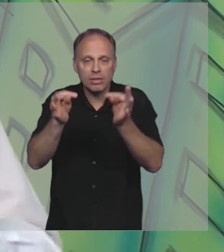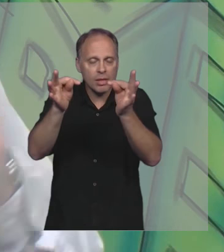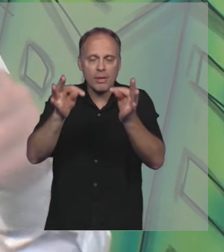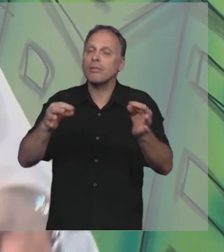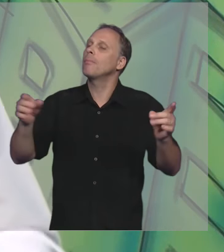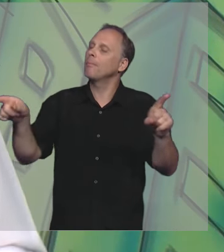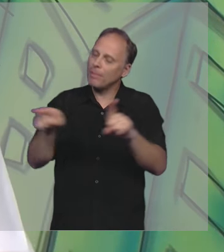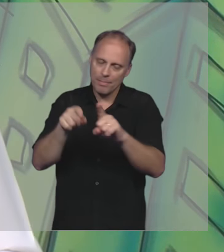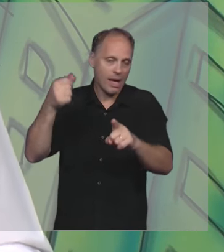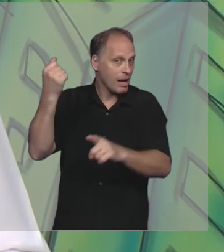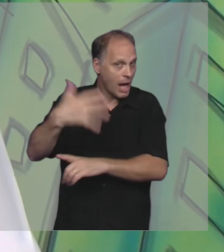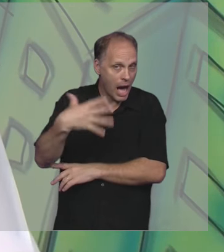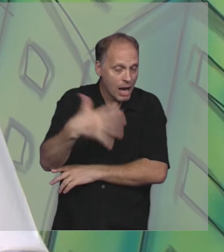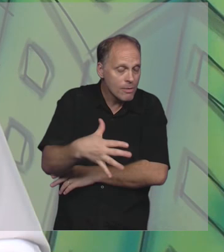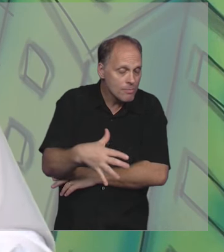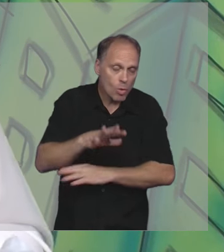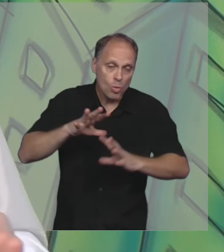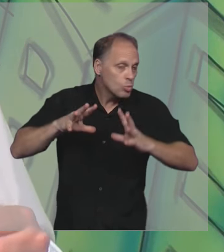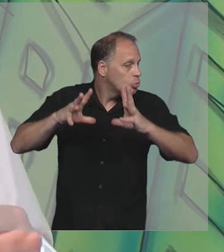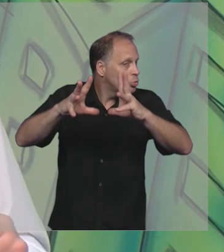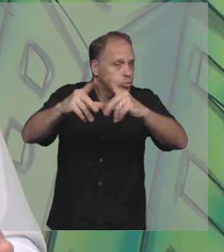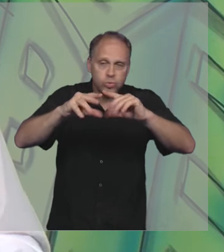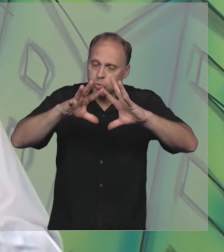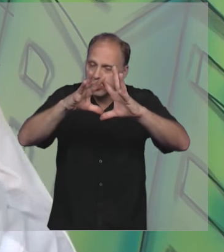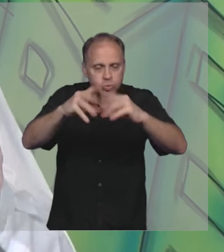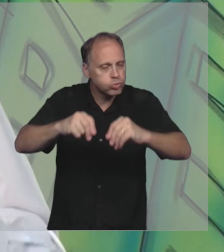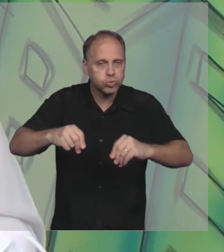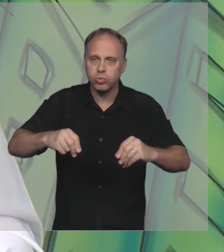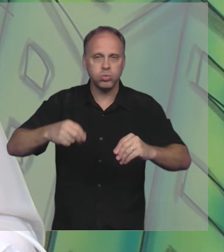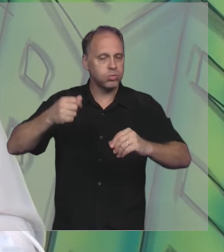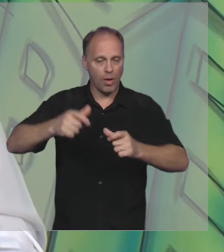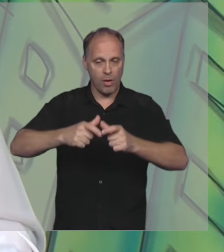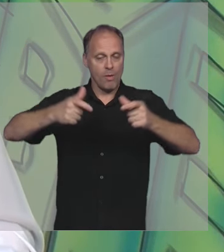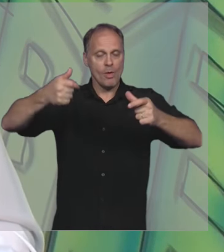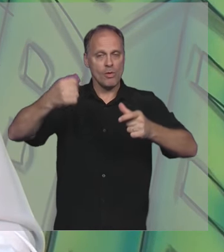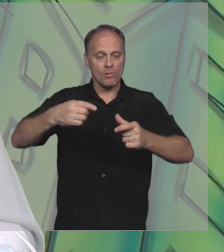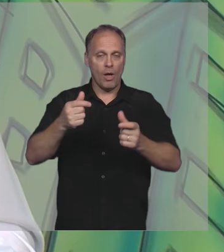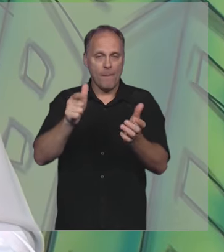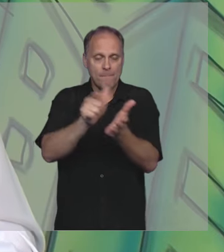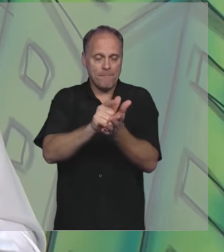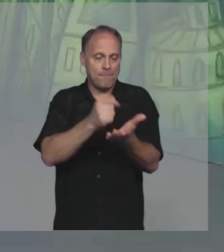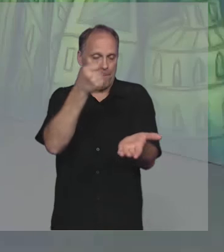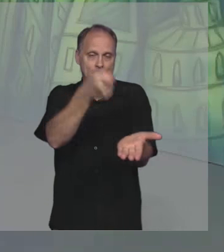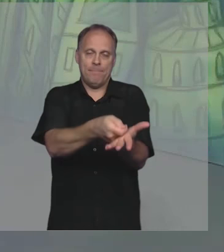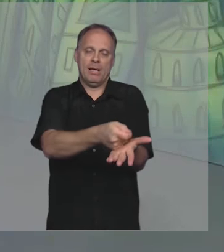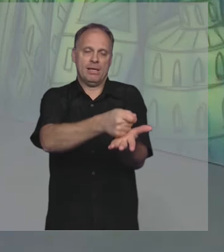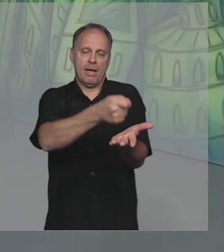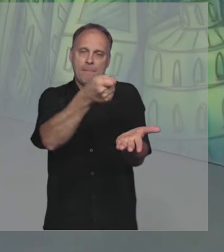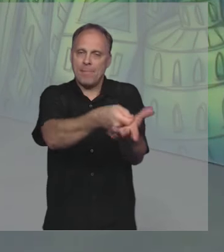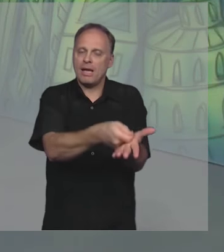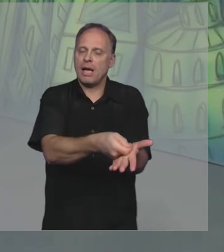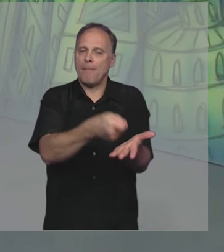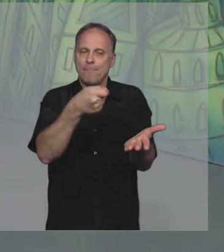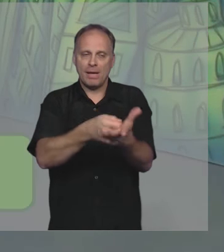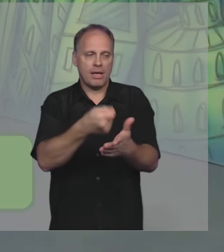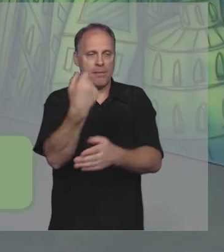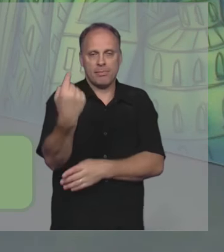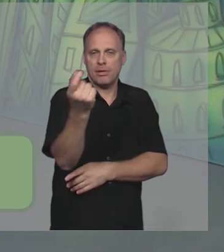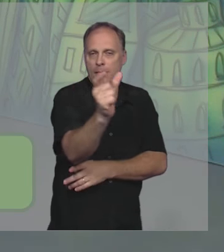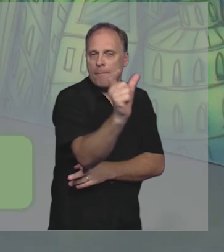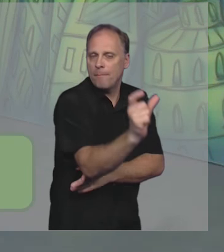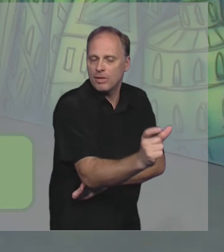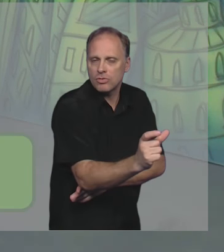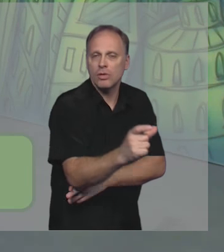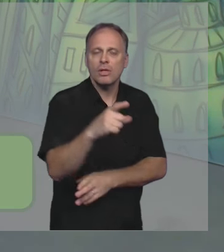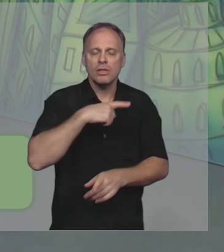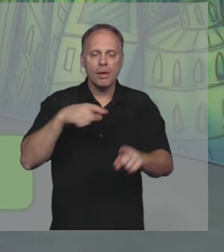tratamento especializado custa mais caro. Então tudo isso tu tem o custo da folha de pagamento, né? Tu tem o custo